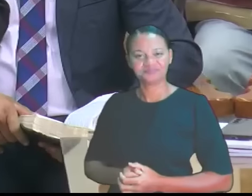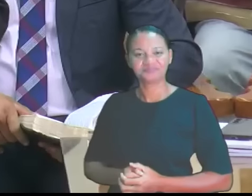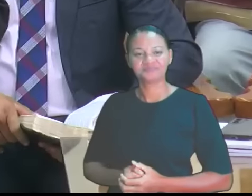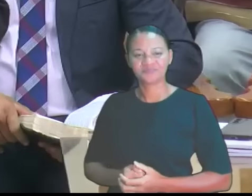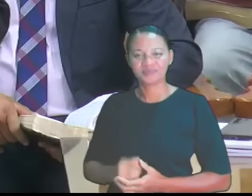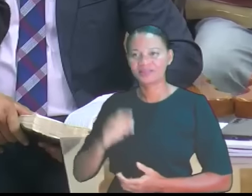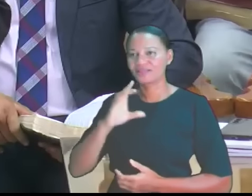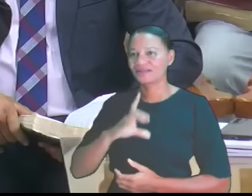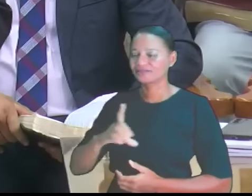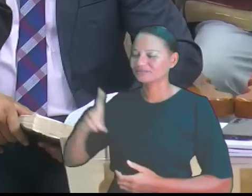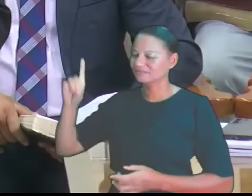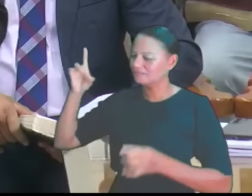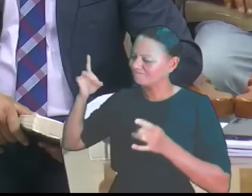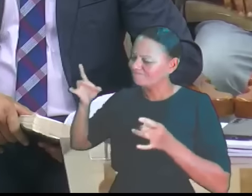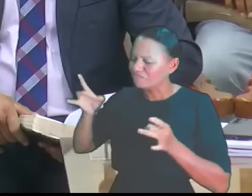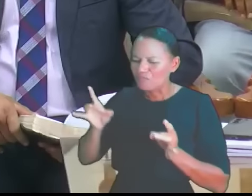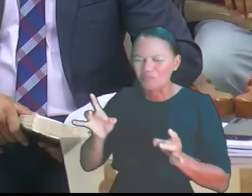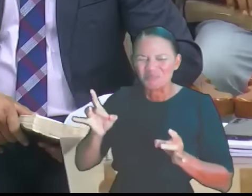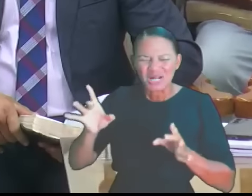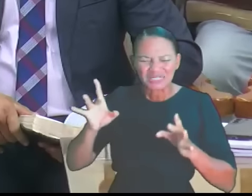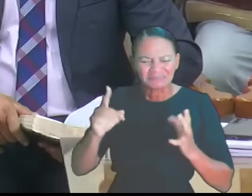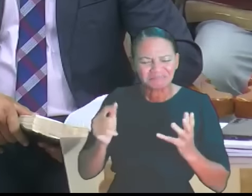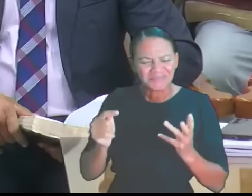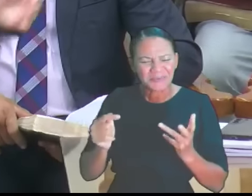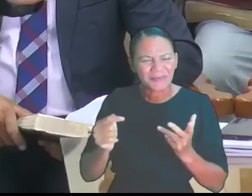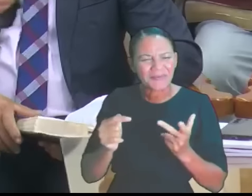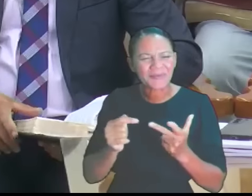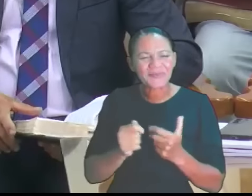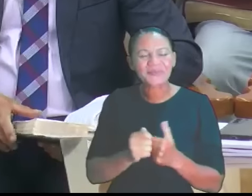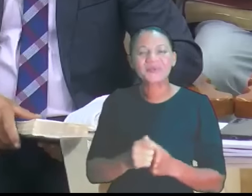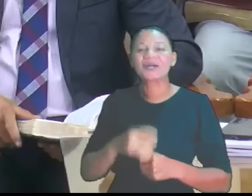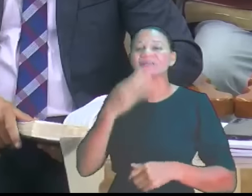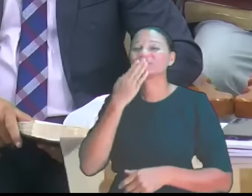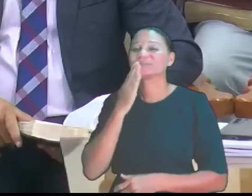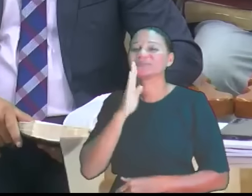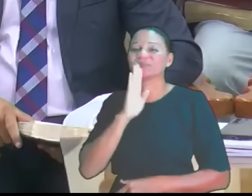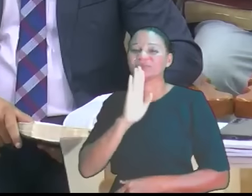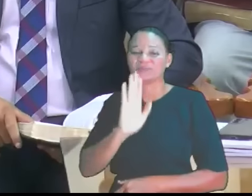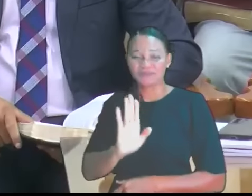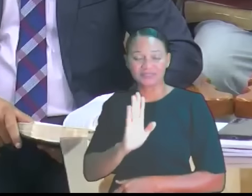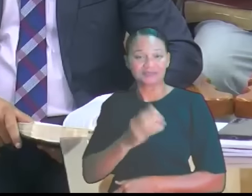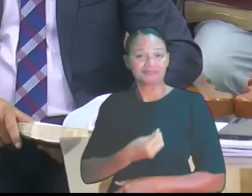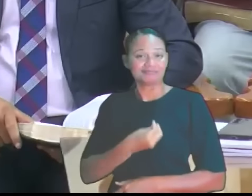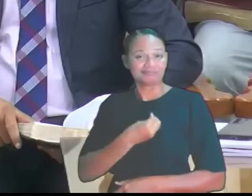Deus vem cumprindo a promessa a Abraão. Olha o que Deus fez na vida de Isaac.